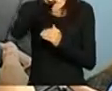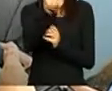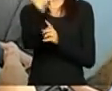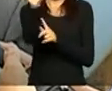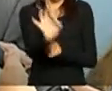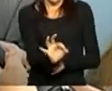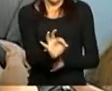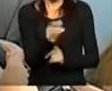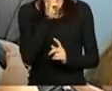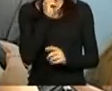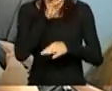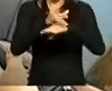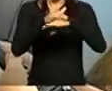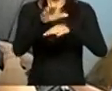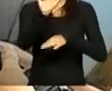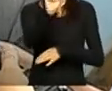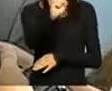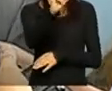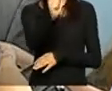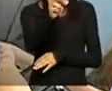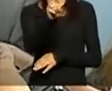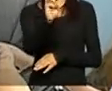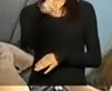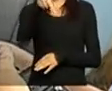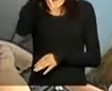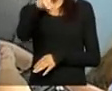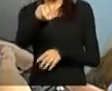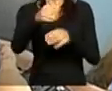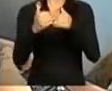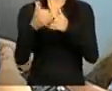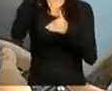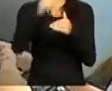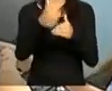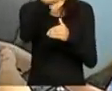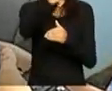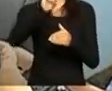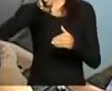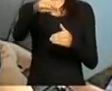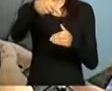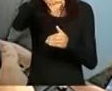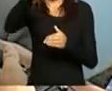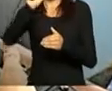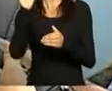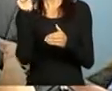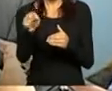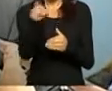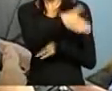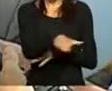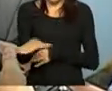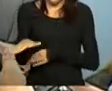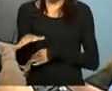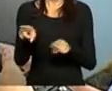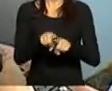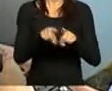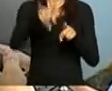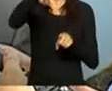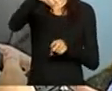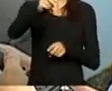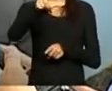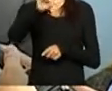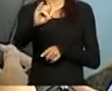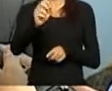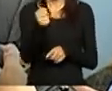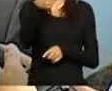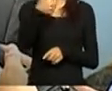cinco porcento no caso do sarampo significa vacinar mais de 10 milhões e setecentos mil crianças no caso da pólio quase